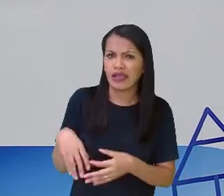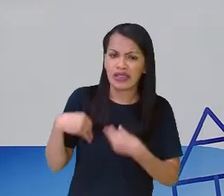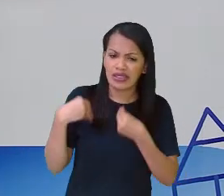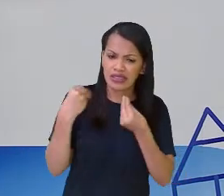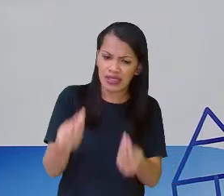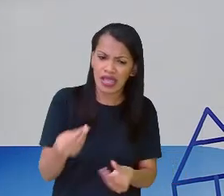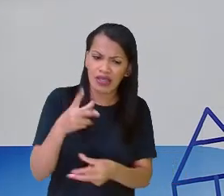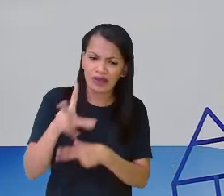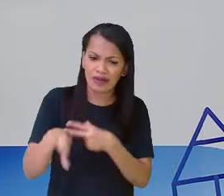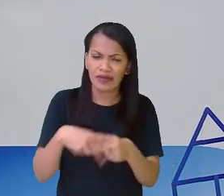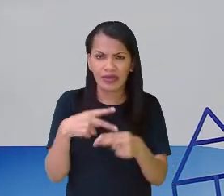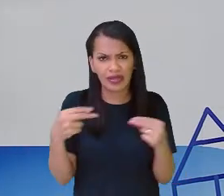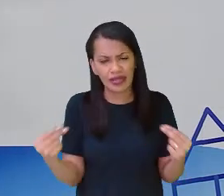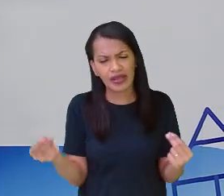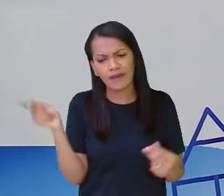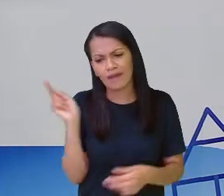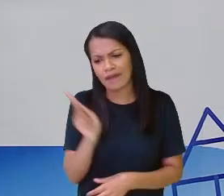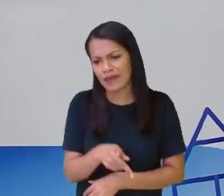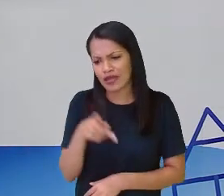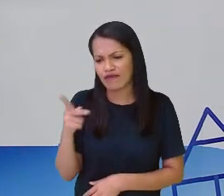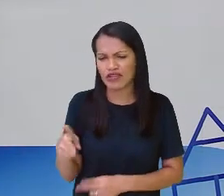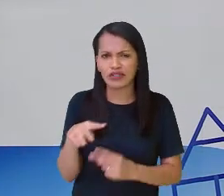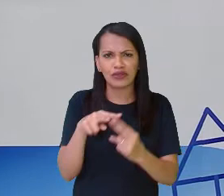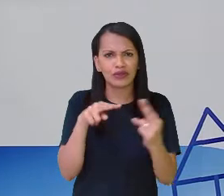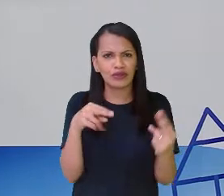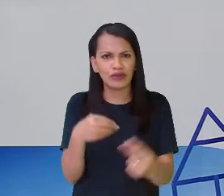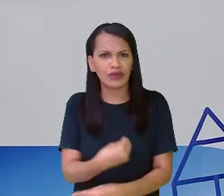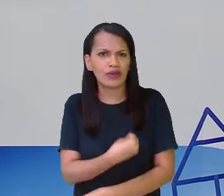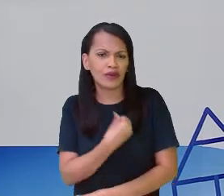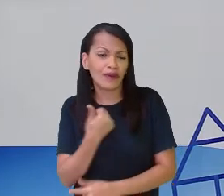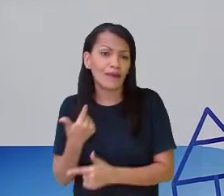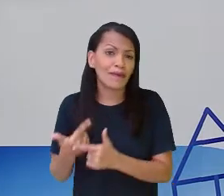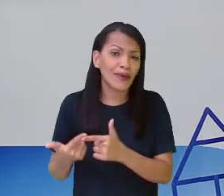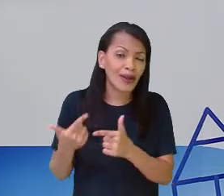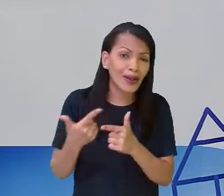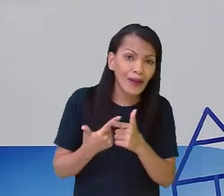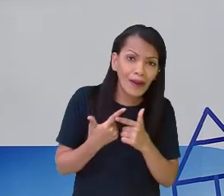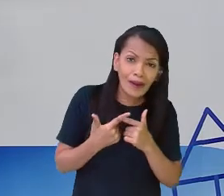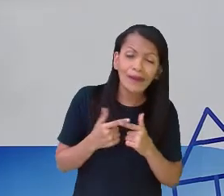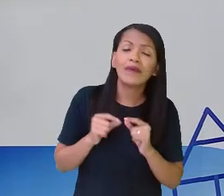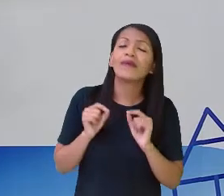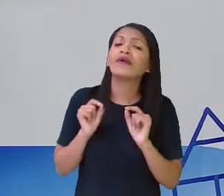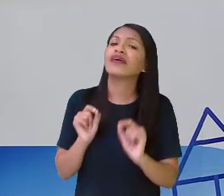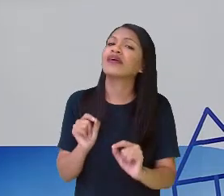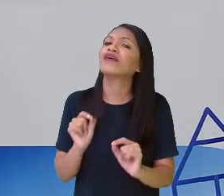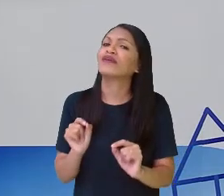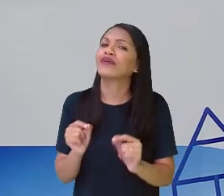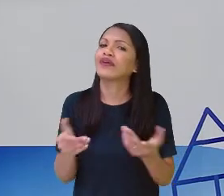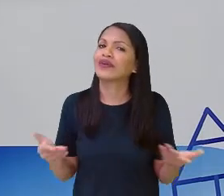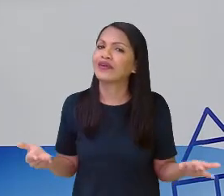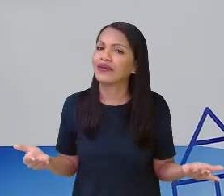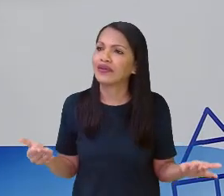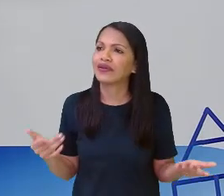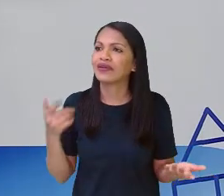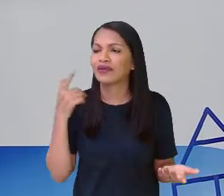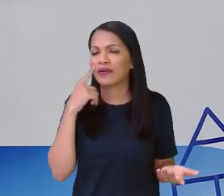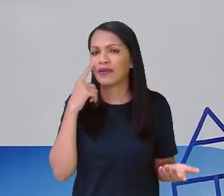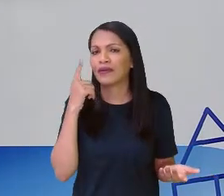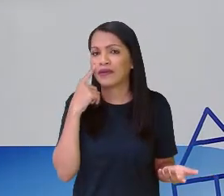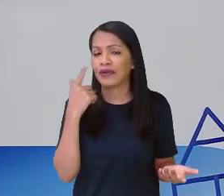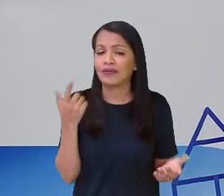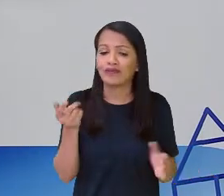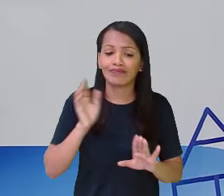né, para a professora que está aqui no ao vivo. O problema disso tudo é possivelmente